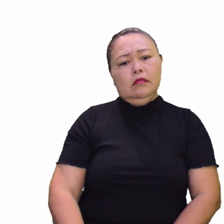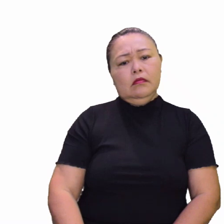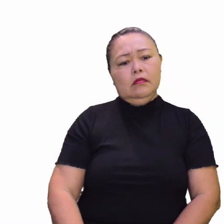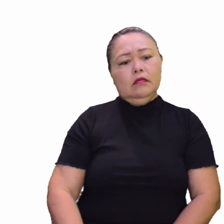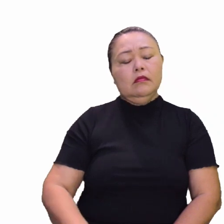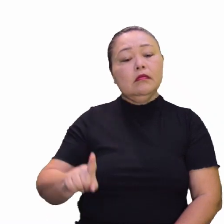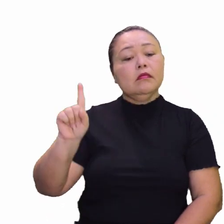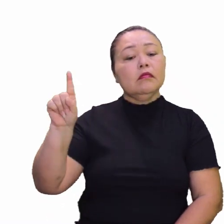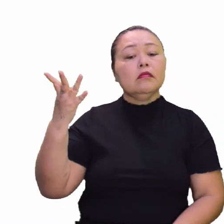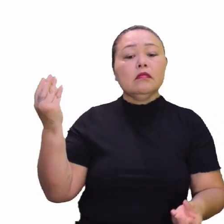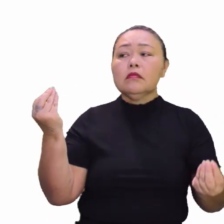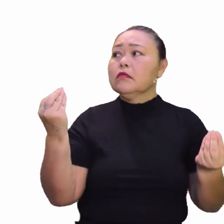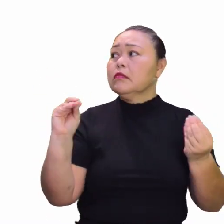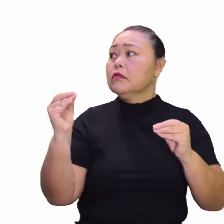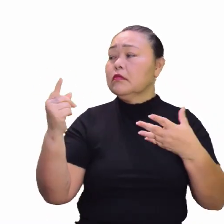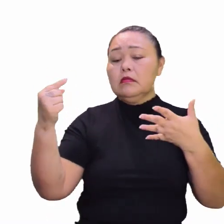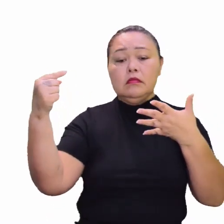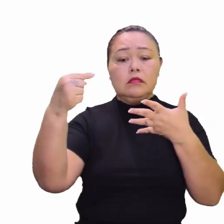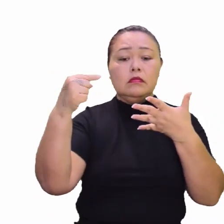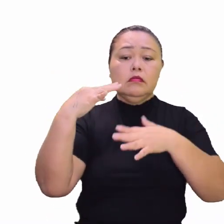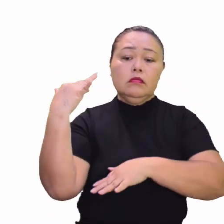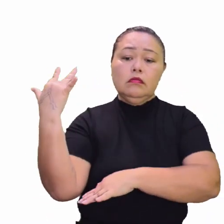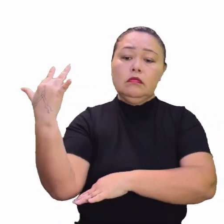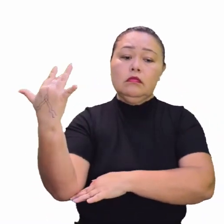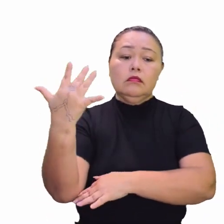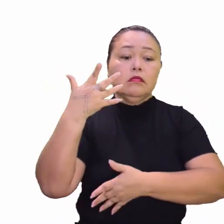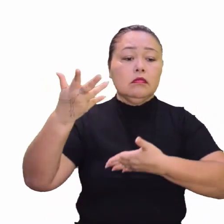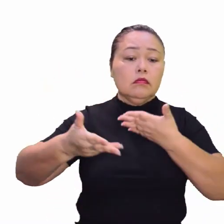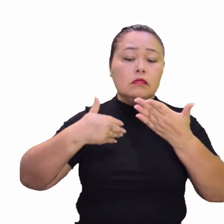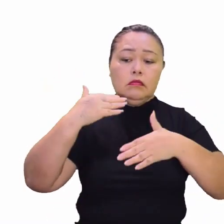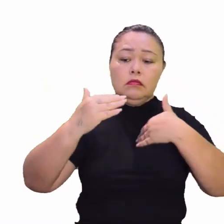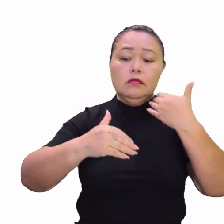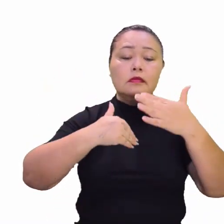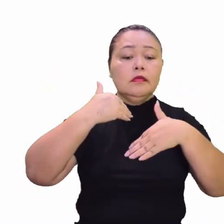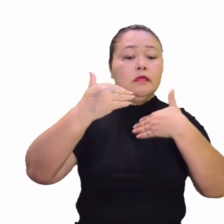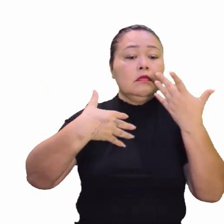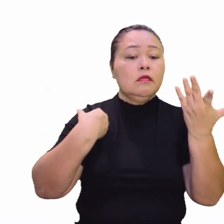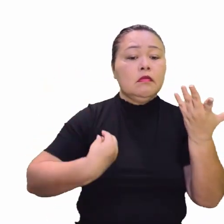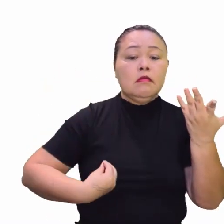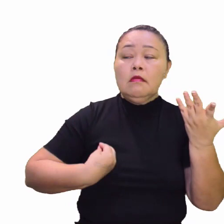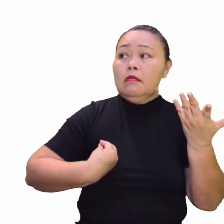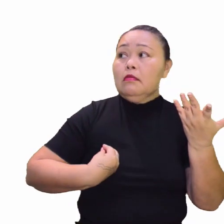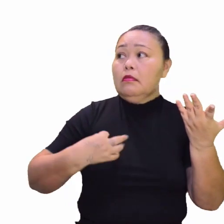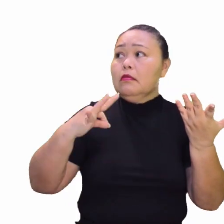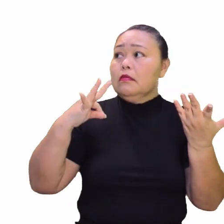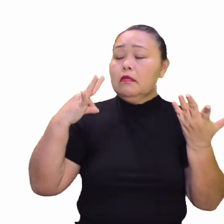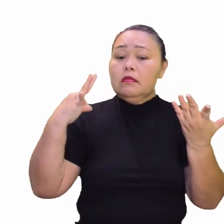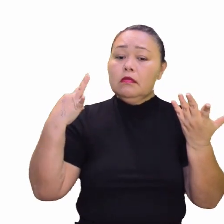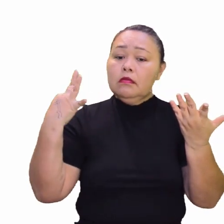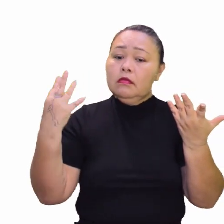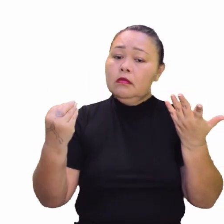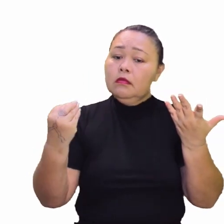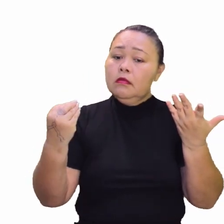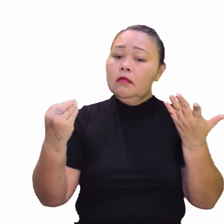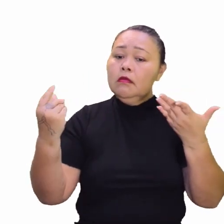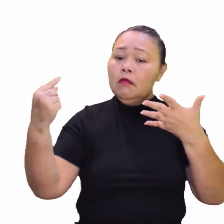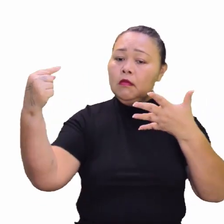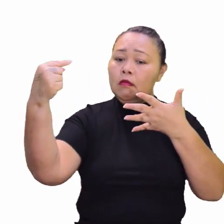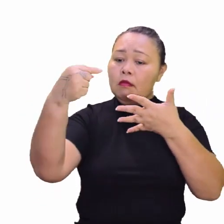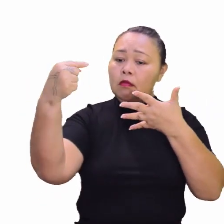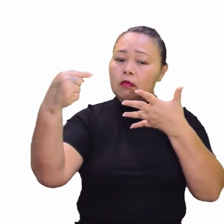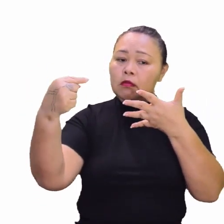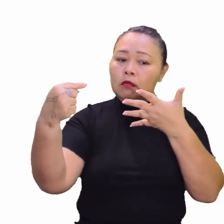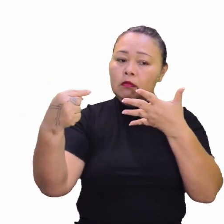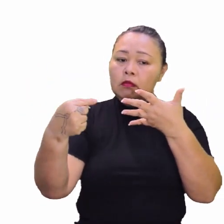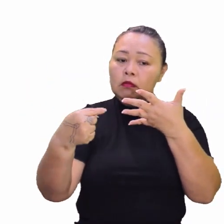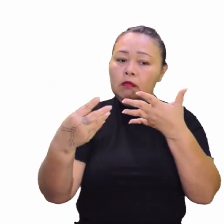A biosfera ela é constituída de elementos naturais que favorecem o desenvolvimento da vida. E todos os seus